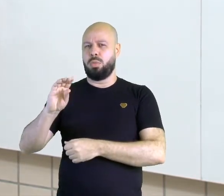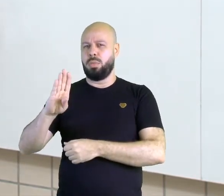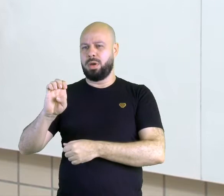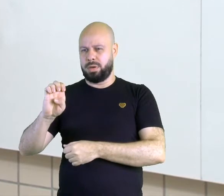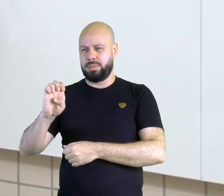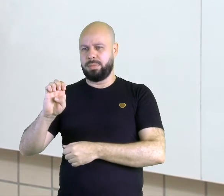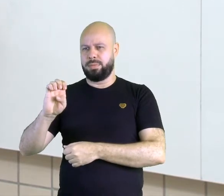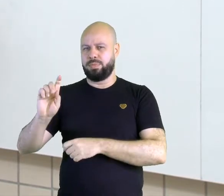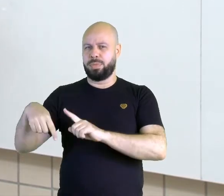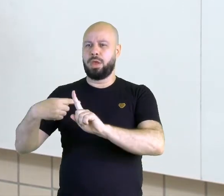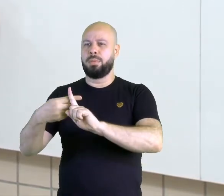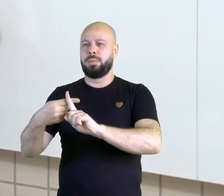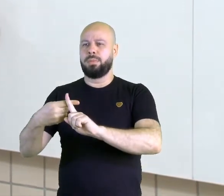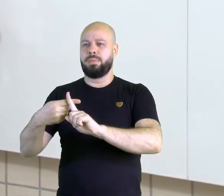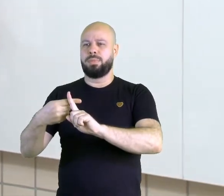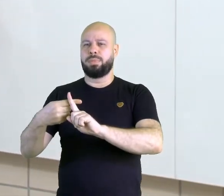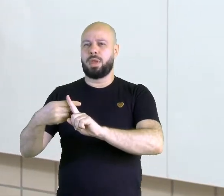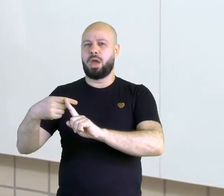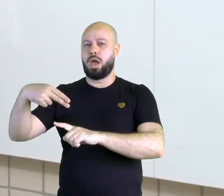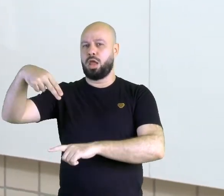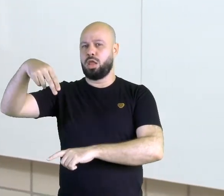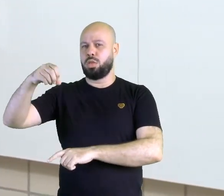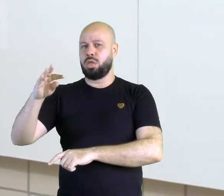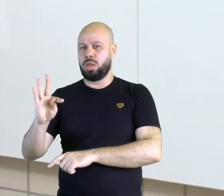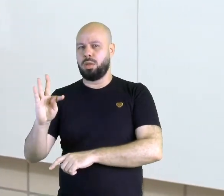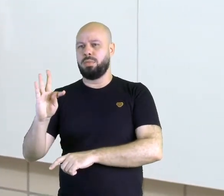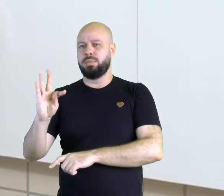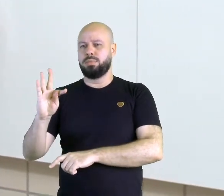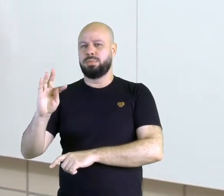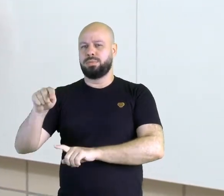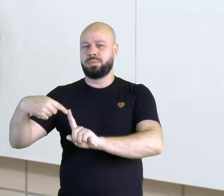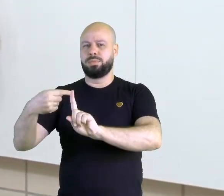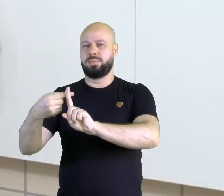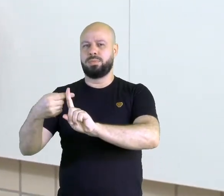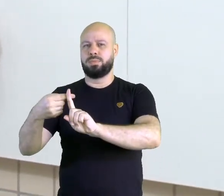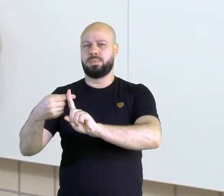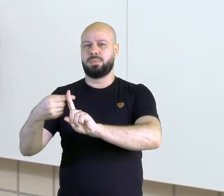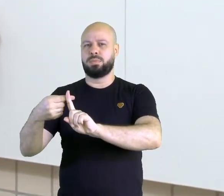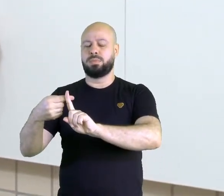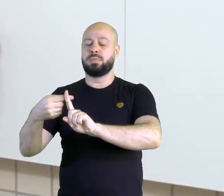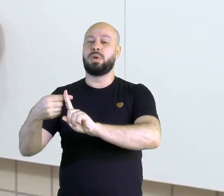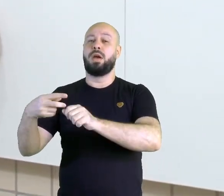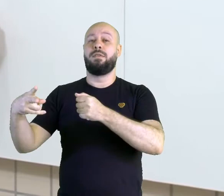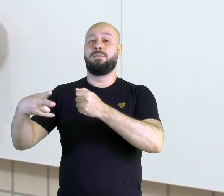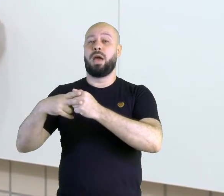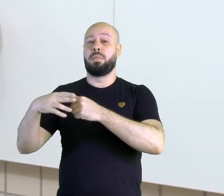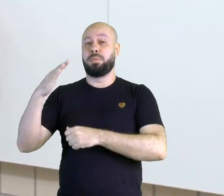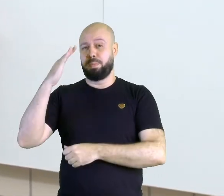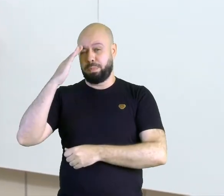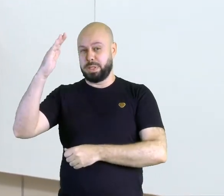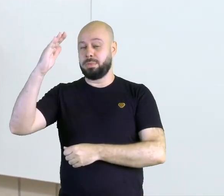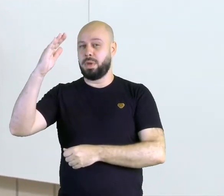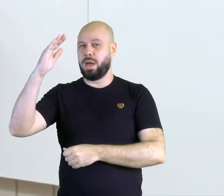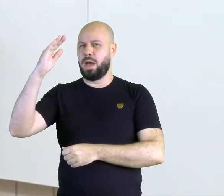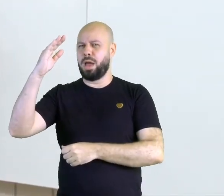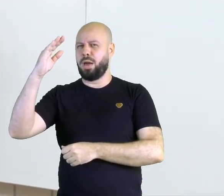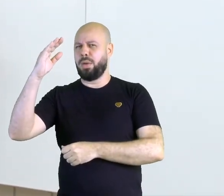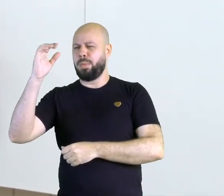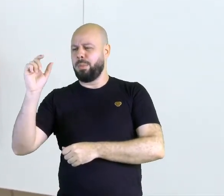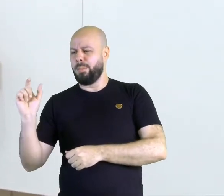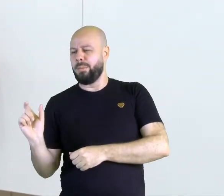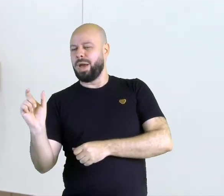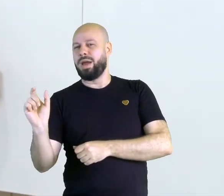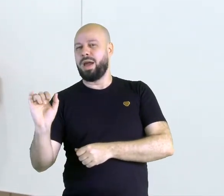be, mais not, mais o verbo principal acrescido